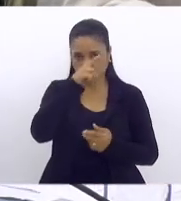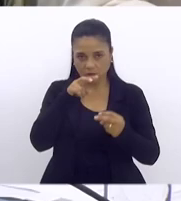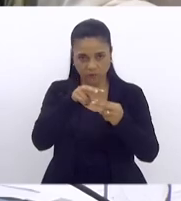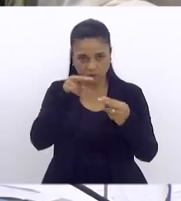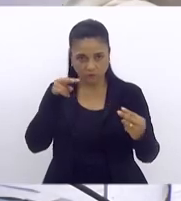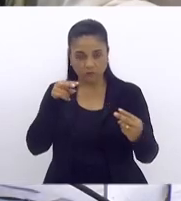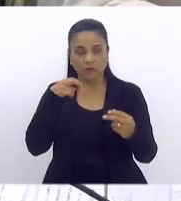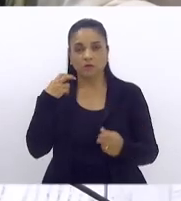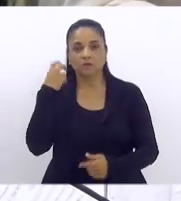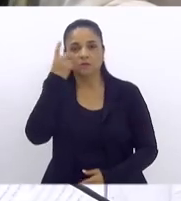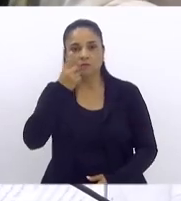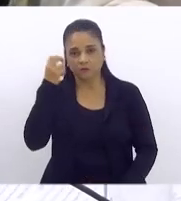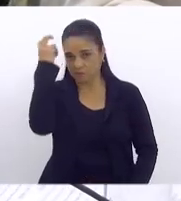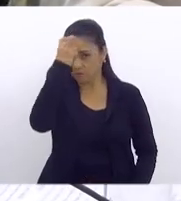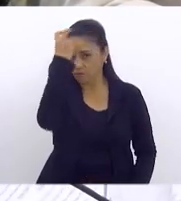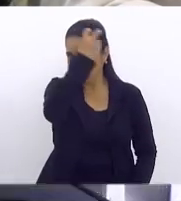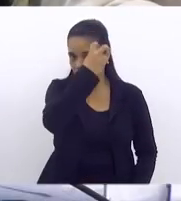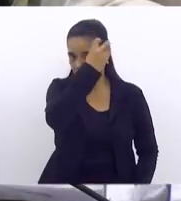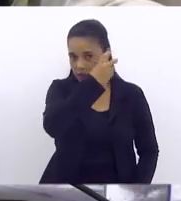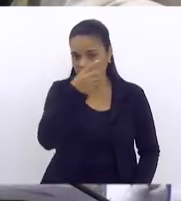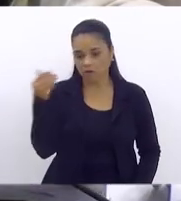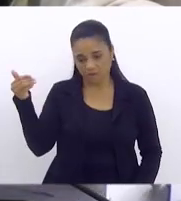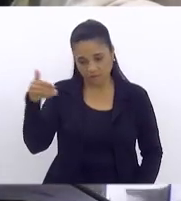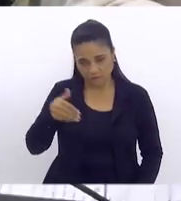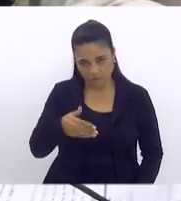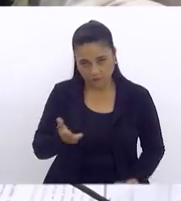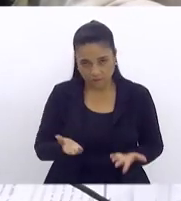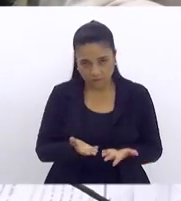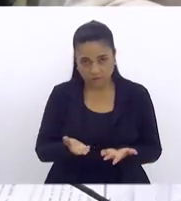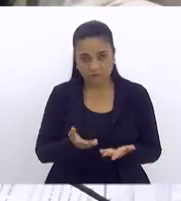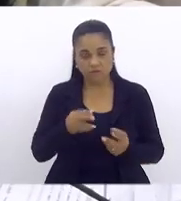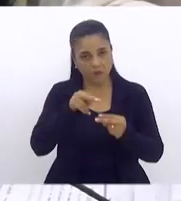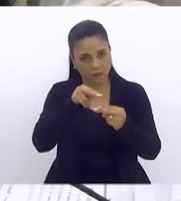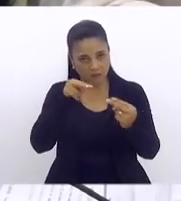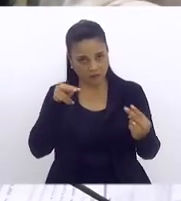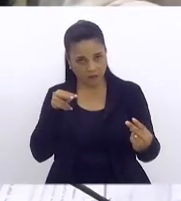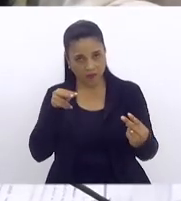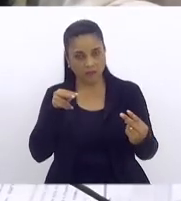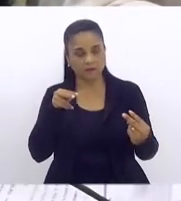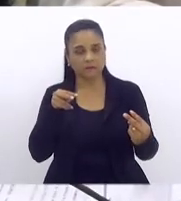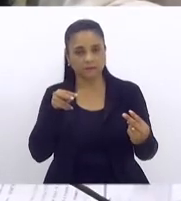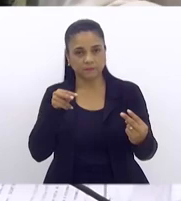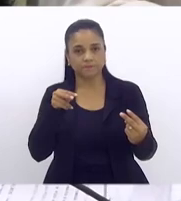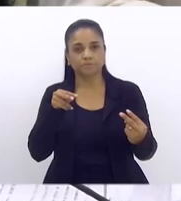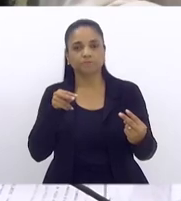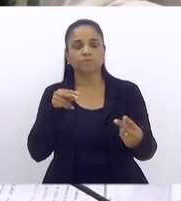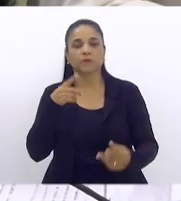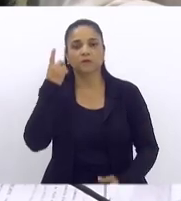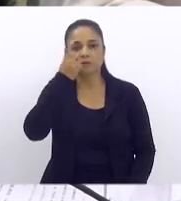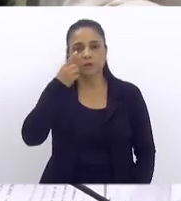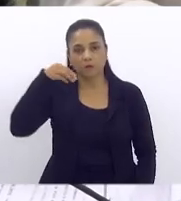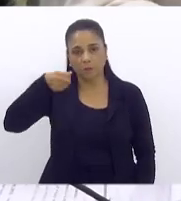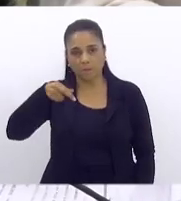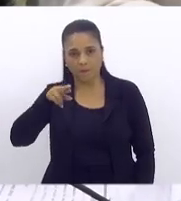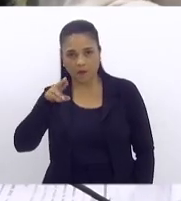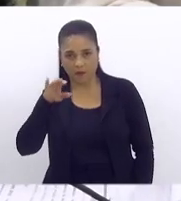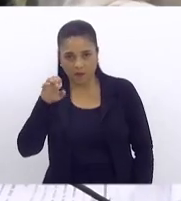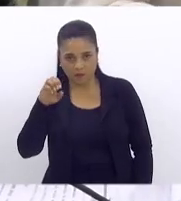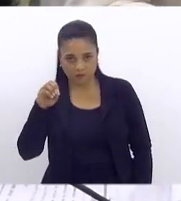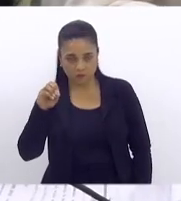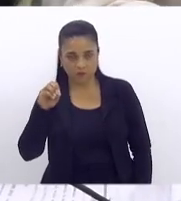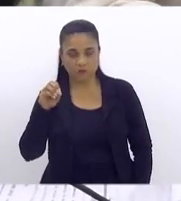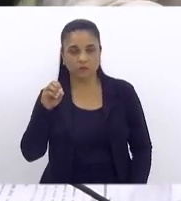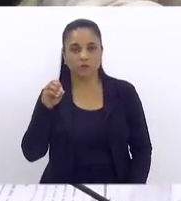Deputada Verônica Lima está a caminho, mas vai entrar online nesse período. Deputado Márcio Gualberto, que também está com